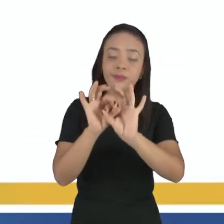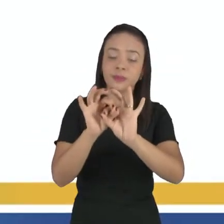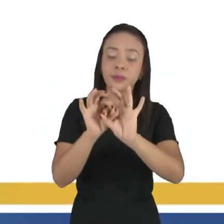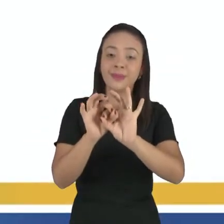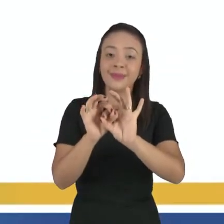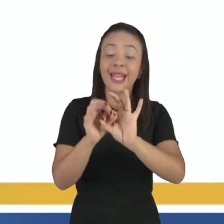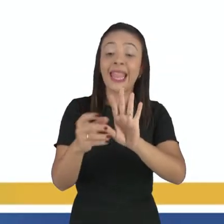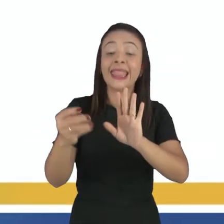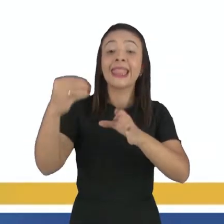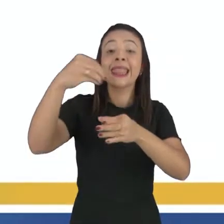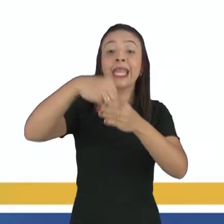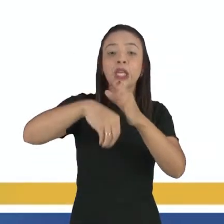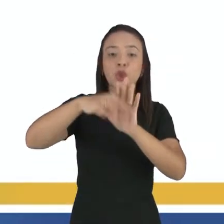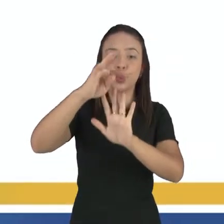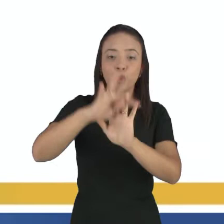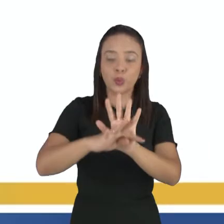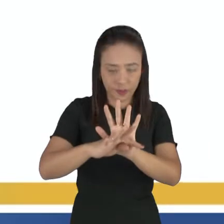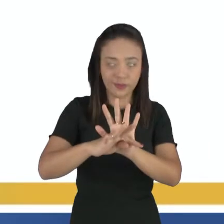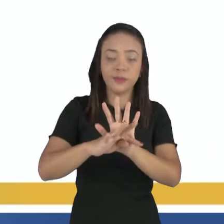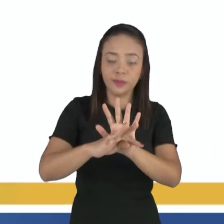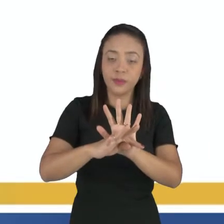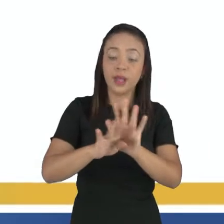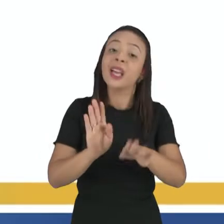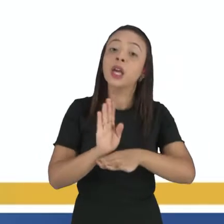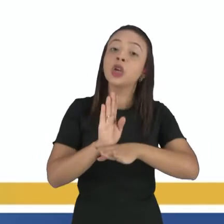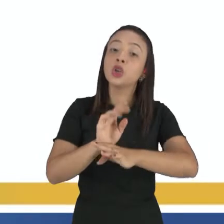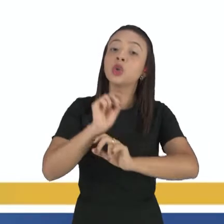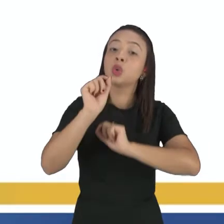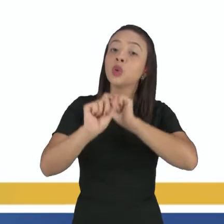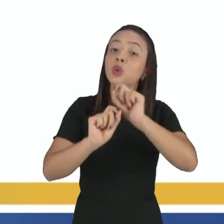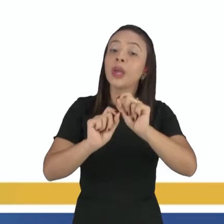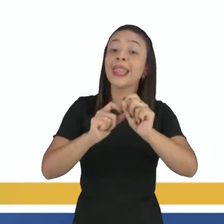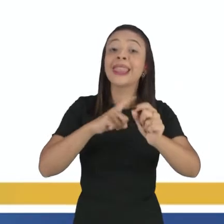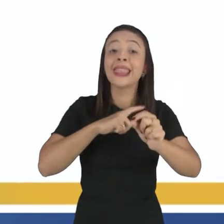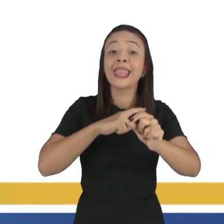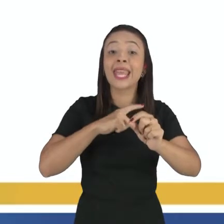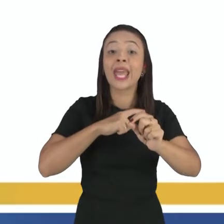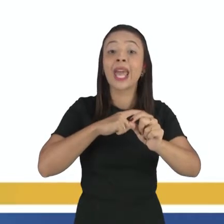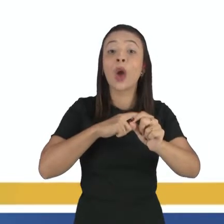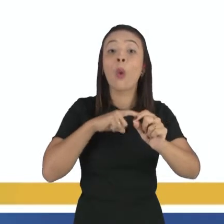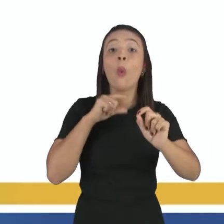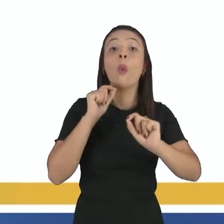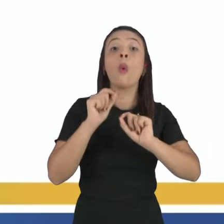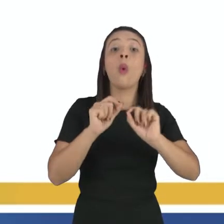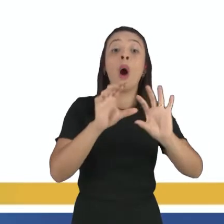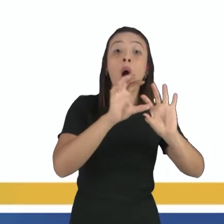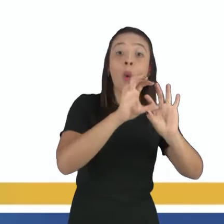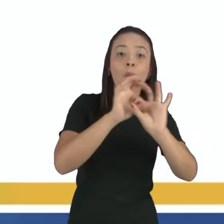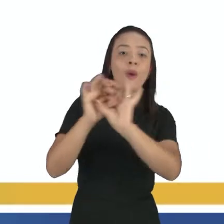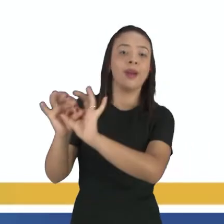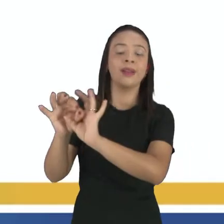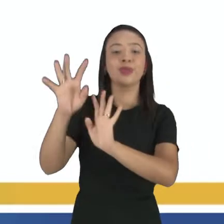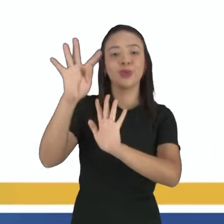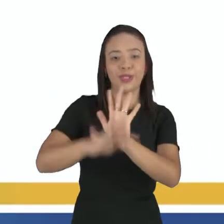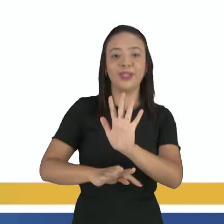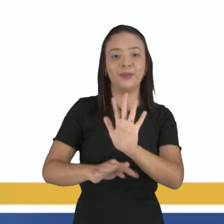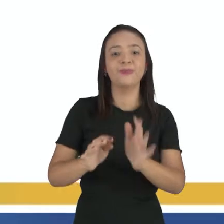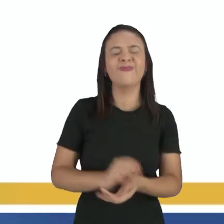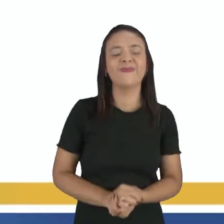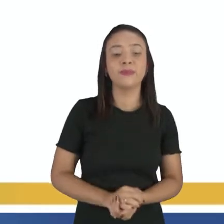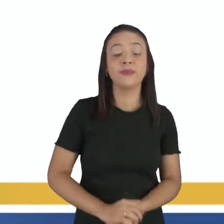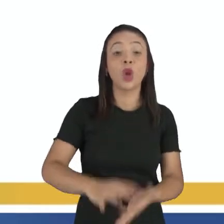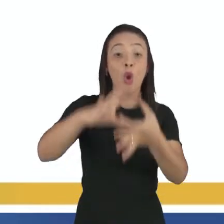que eu coloco no texto ele vai dar elas vão garantir a coesão textual então de